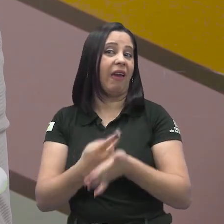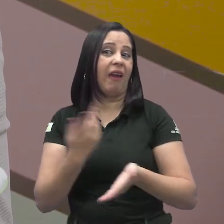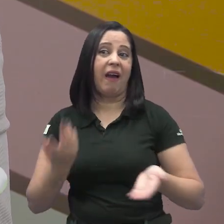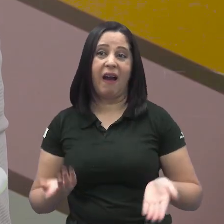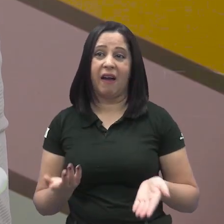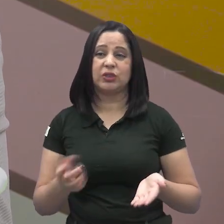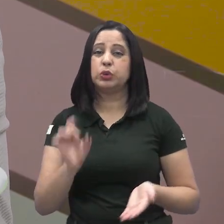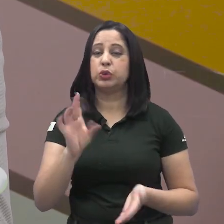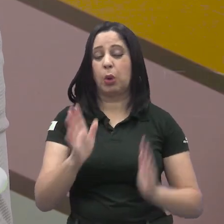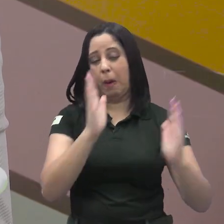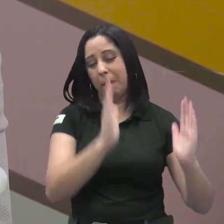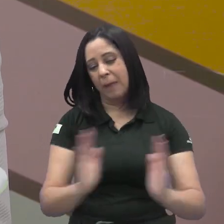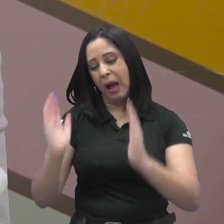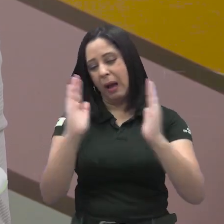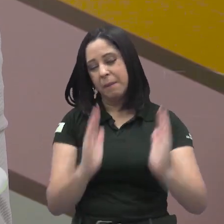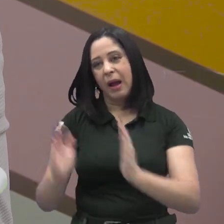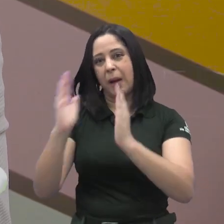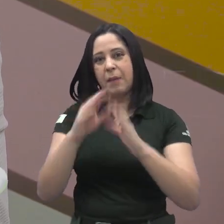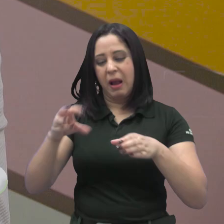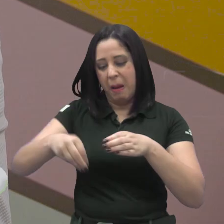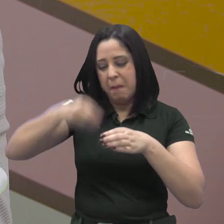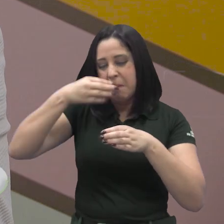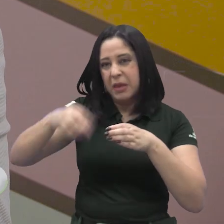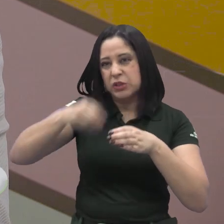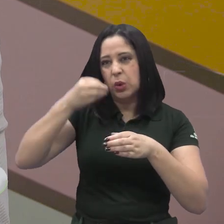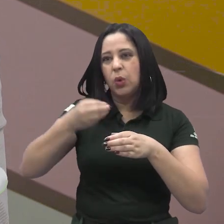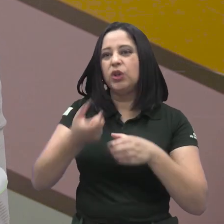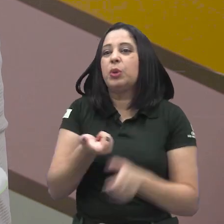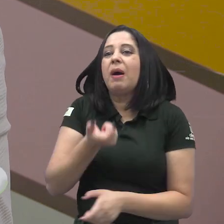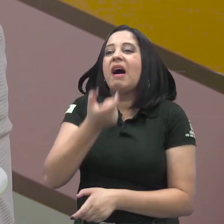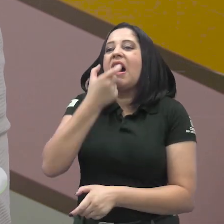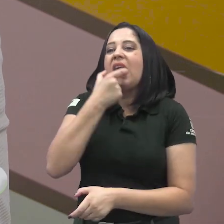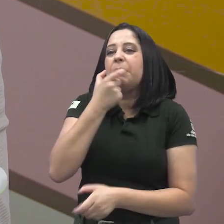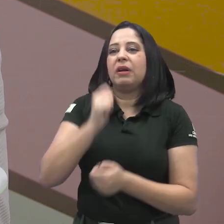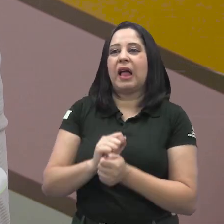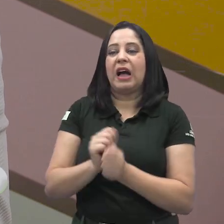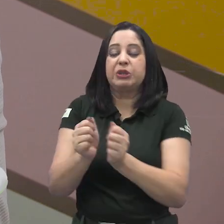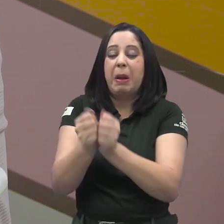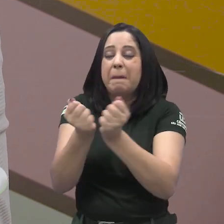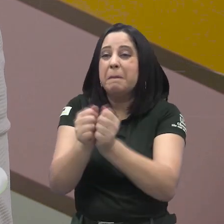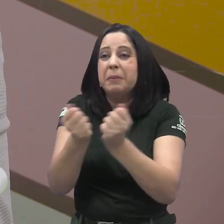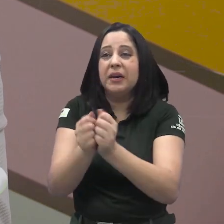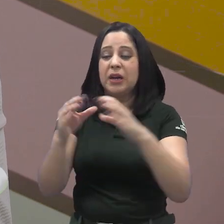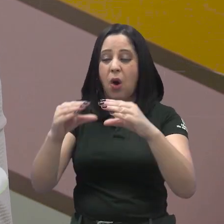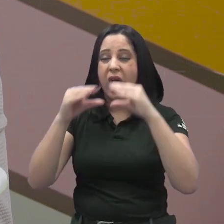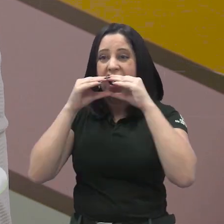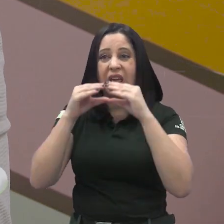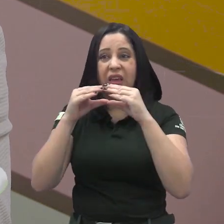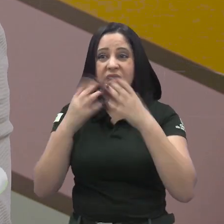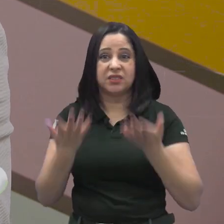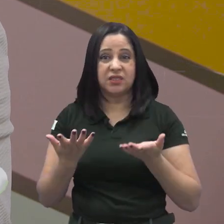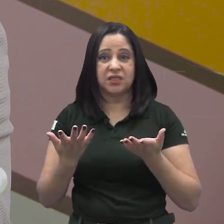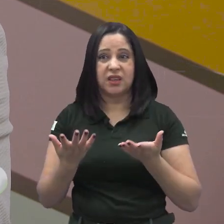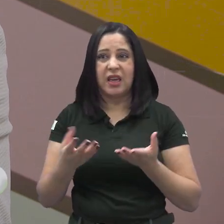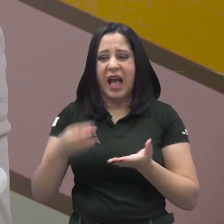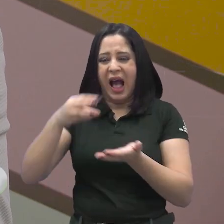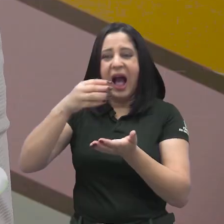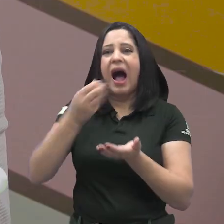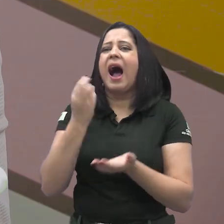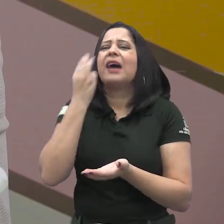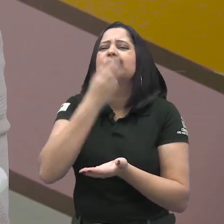muito ultraprocessado, muito biscoito, bolo, bolacha, pão, lanche e pouca comida de verdade, né, muito